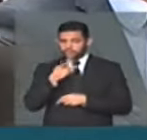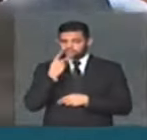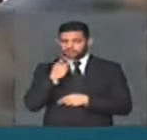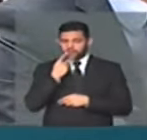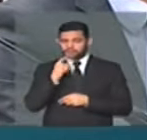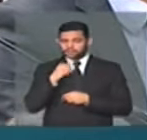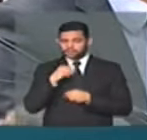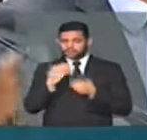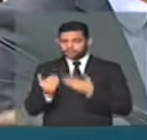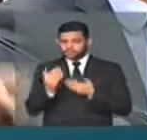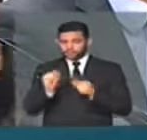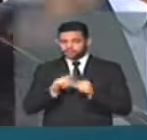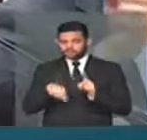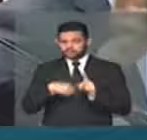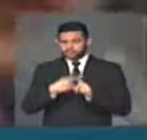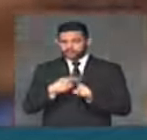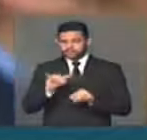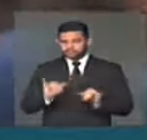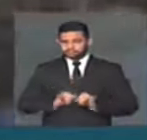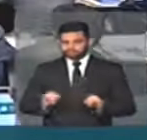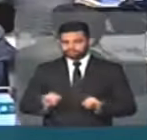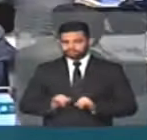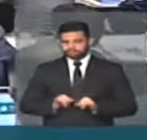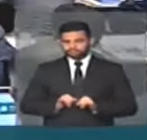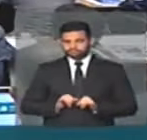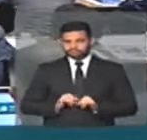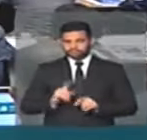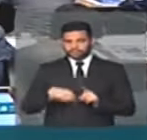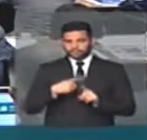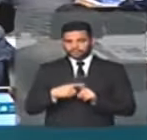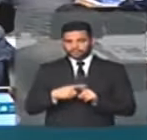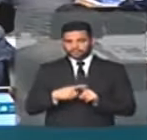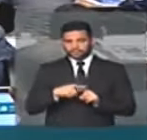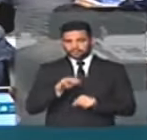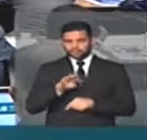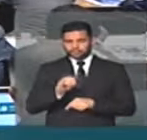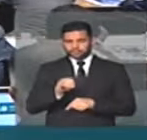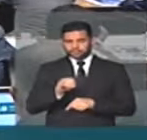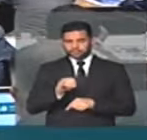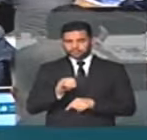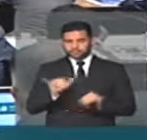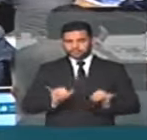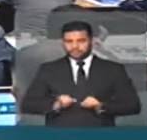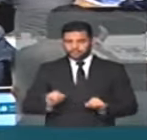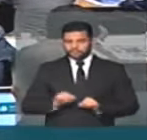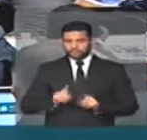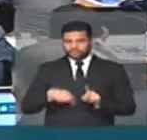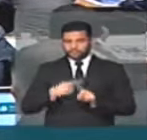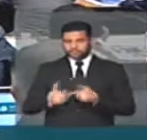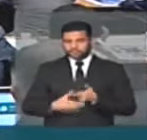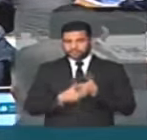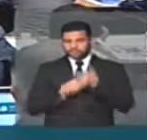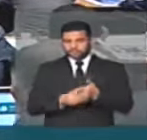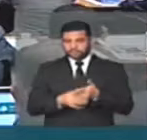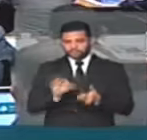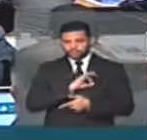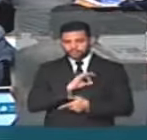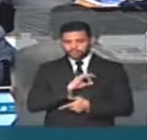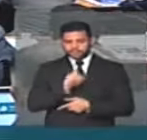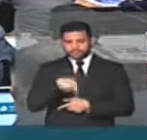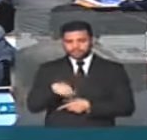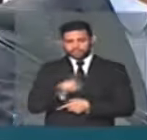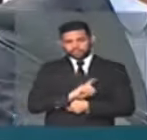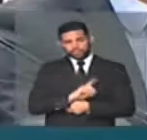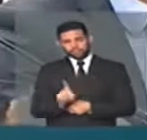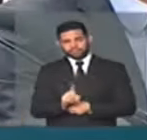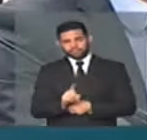gente diga que esses jovens são muito mais vítimas do que autores. E são vítimas de arma de fogo, da polícia ou